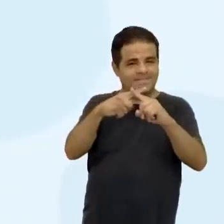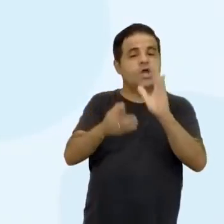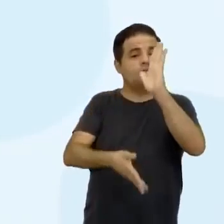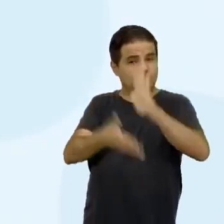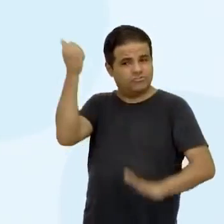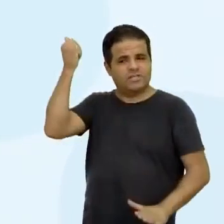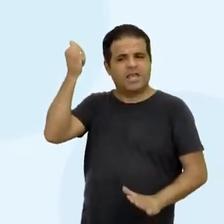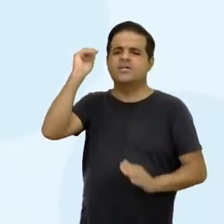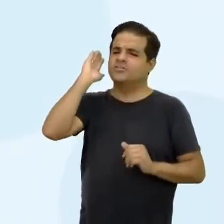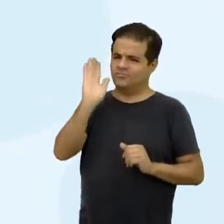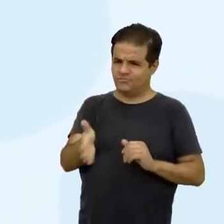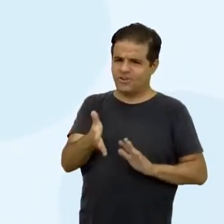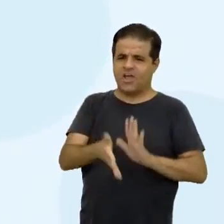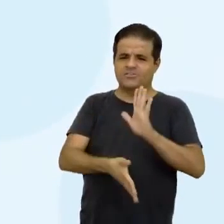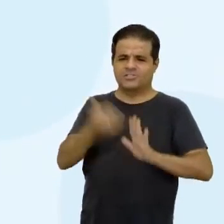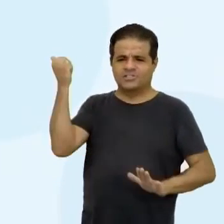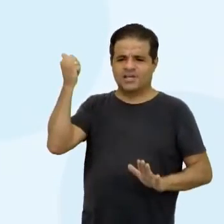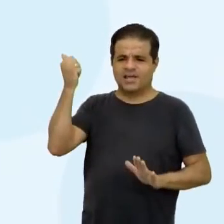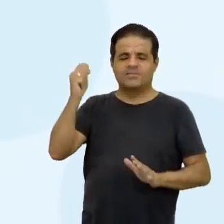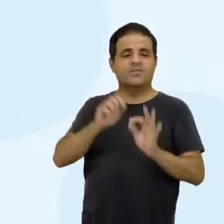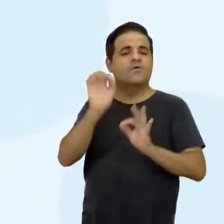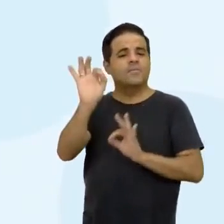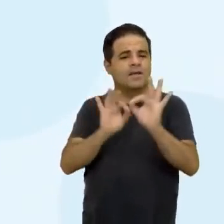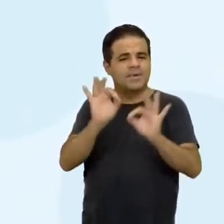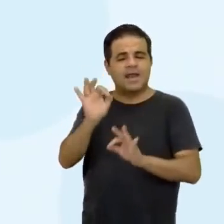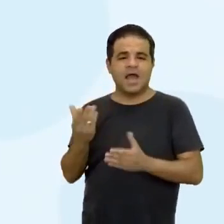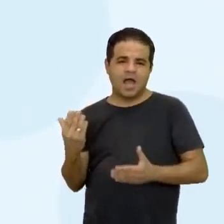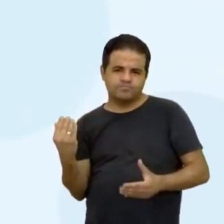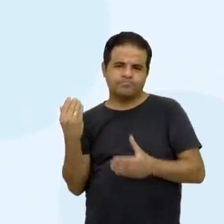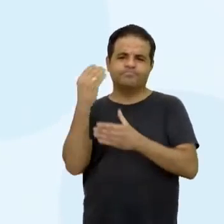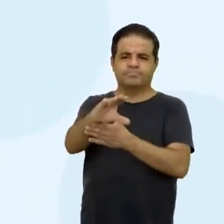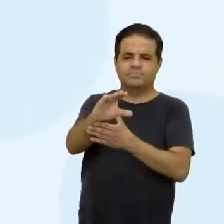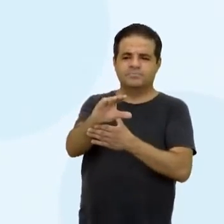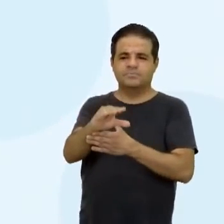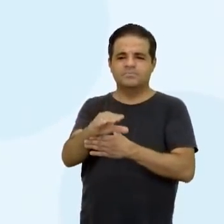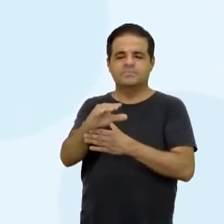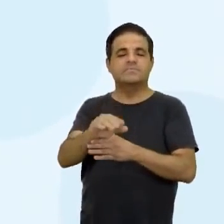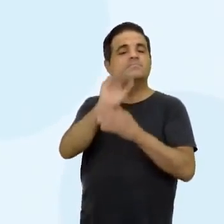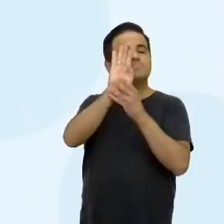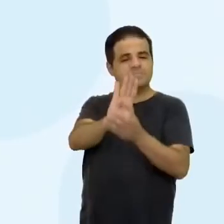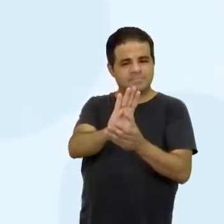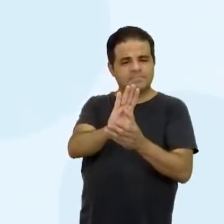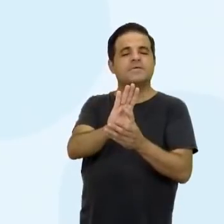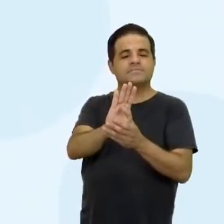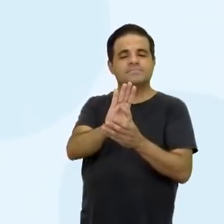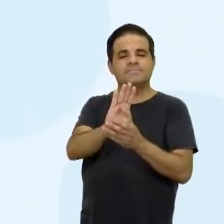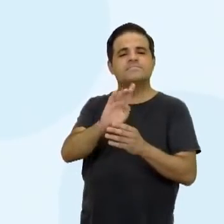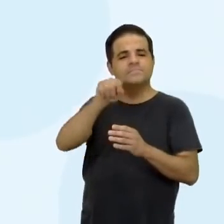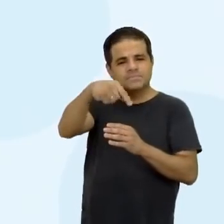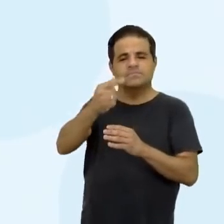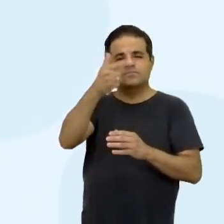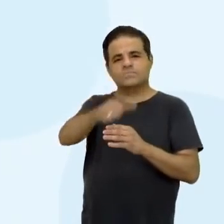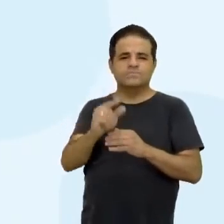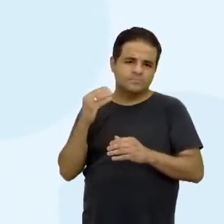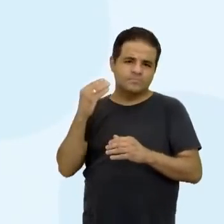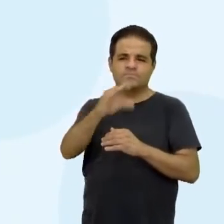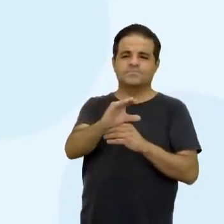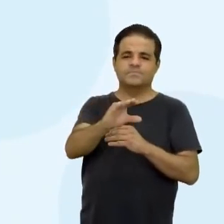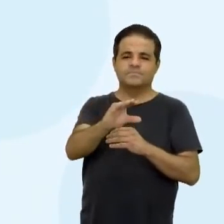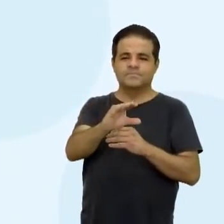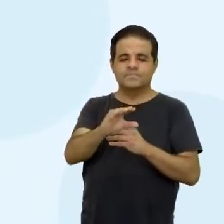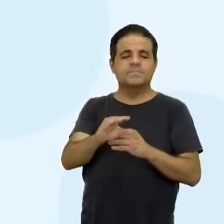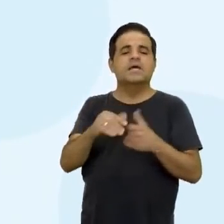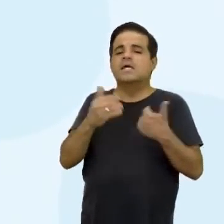vezes é porque eu já tinha tirado então o que que eu faço eu vou acrescentar o Esse bebezinho pequeno que eu coloquei de novo perfeito